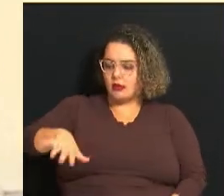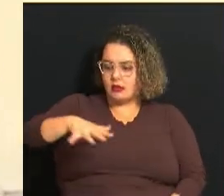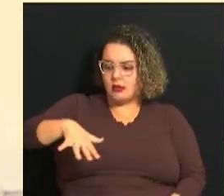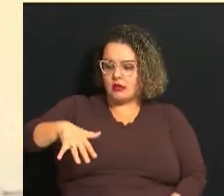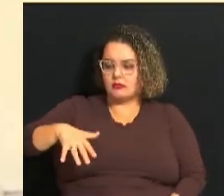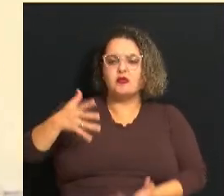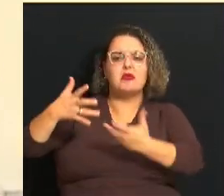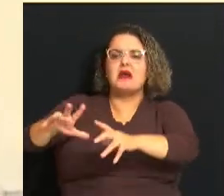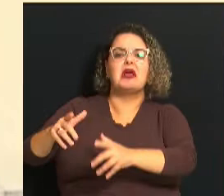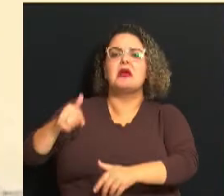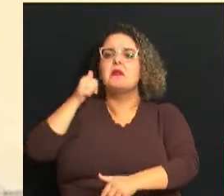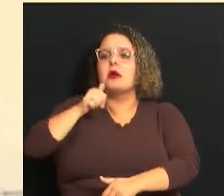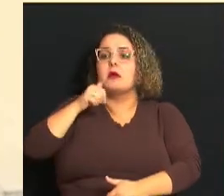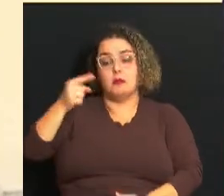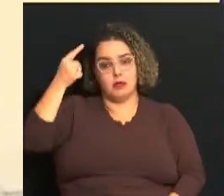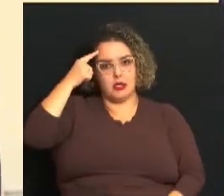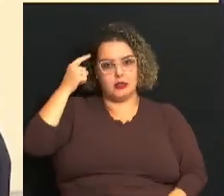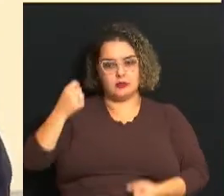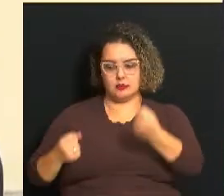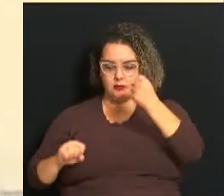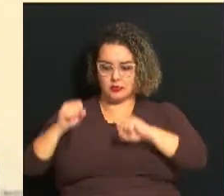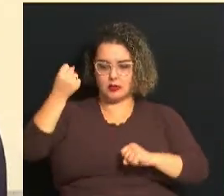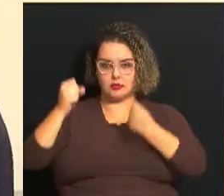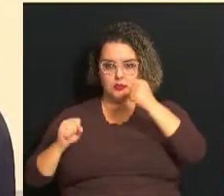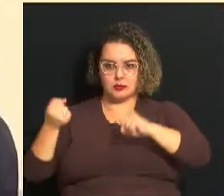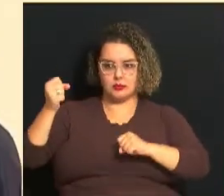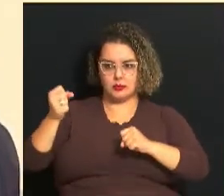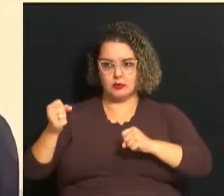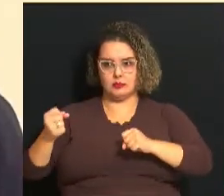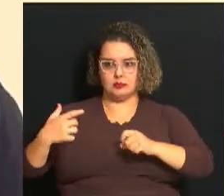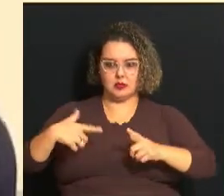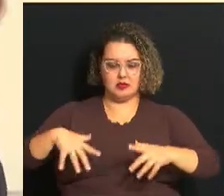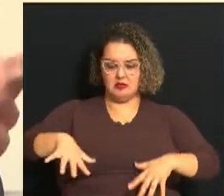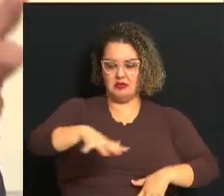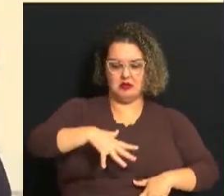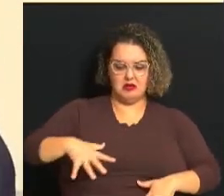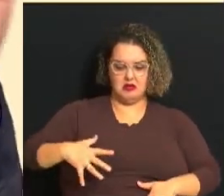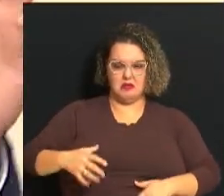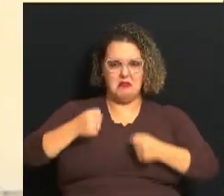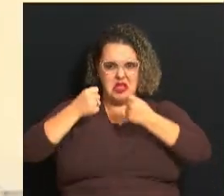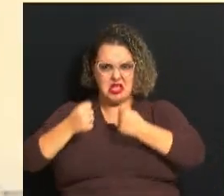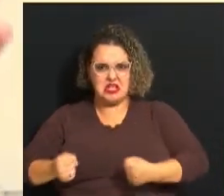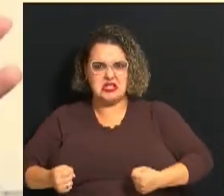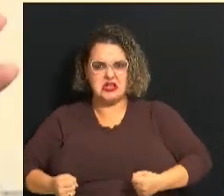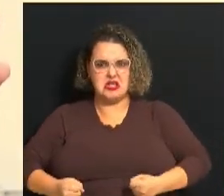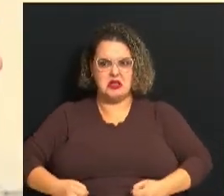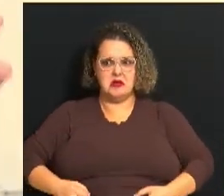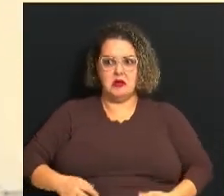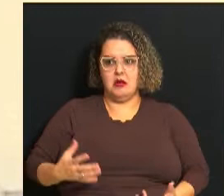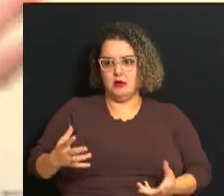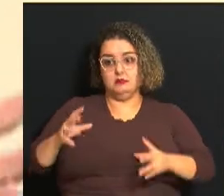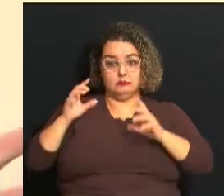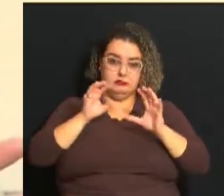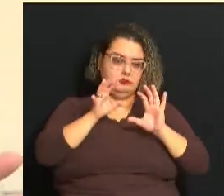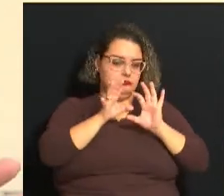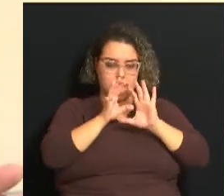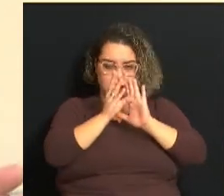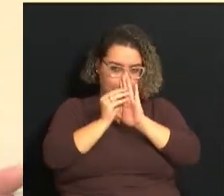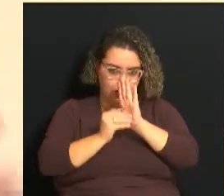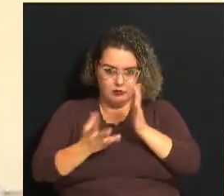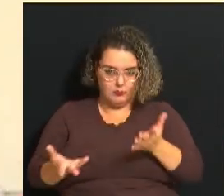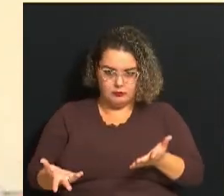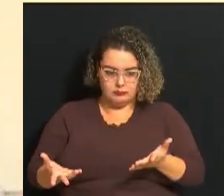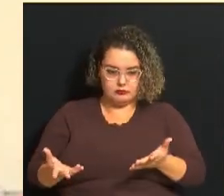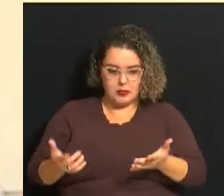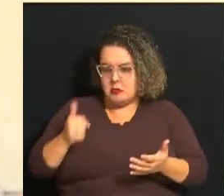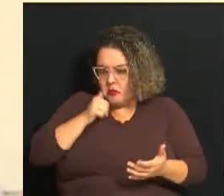imagina por exemplo uma fábrica que o ambiente extremamente hostil Hood pesado né no conceito que não tem motivo para mulher não fazer